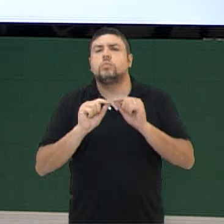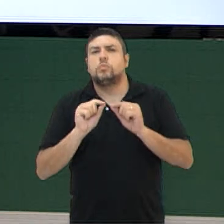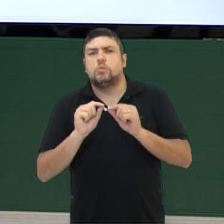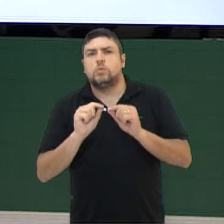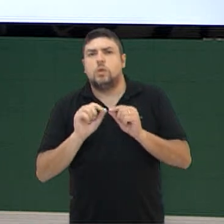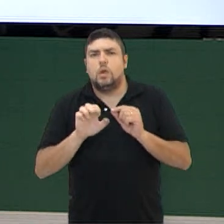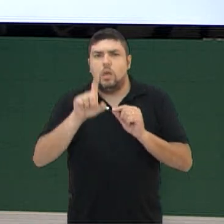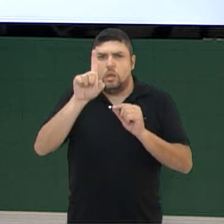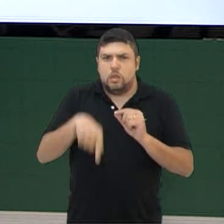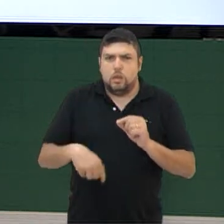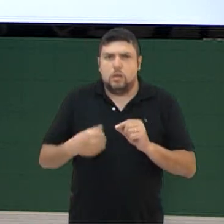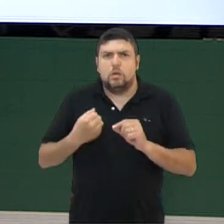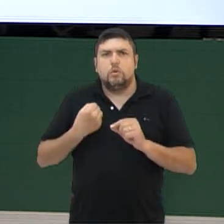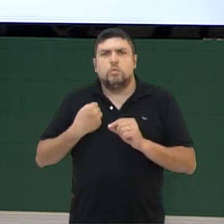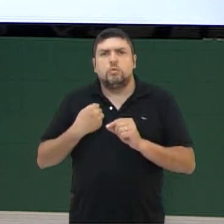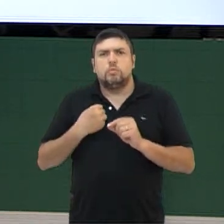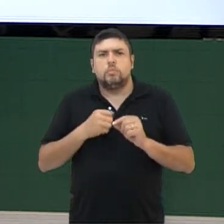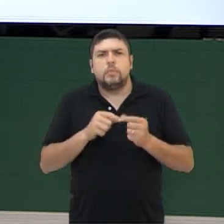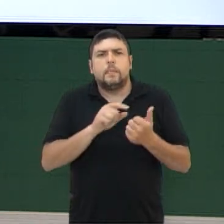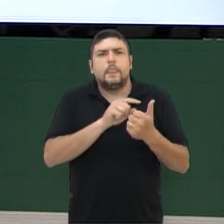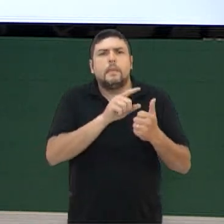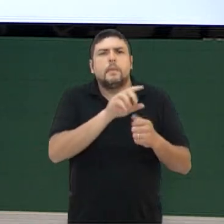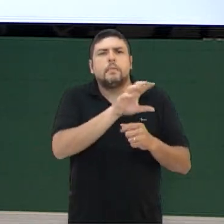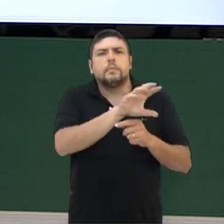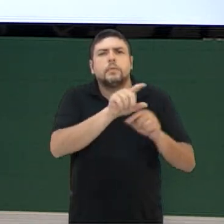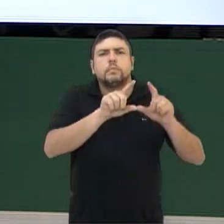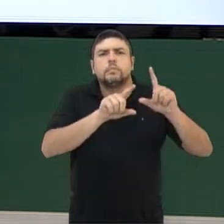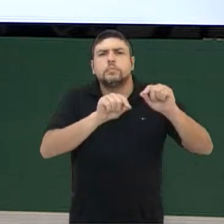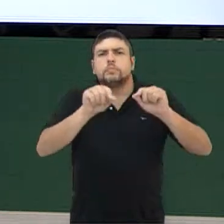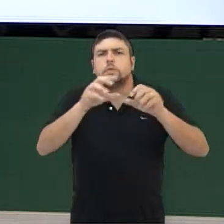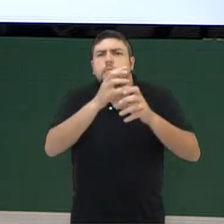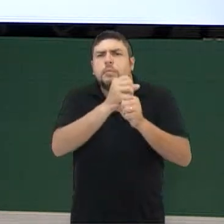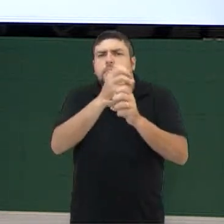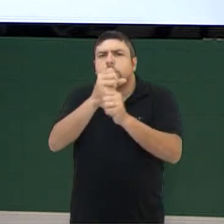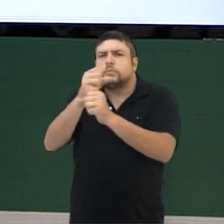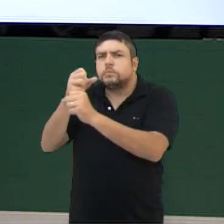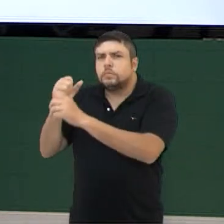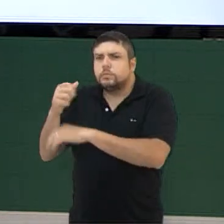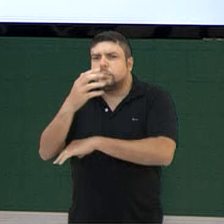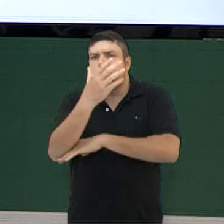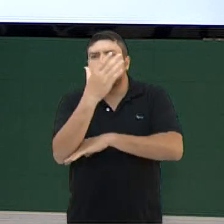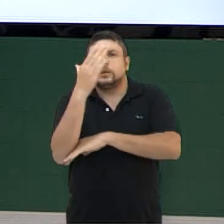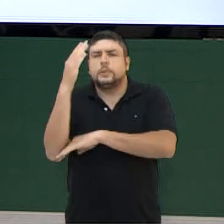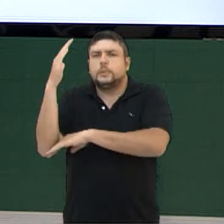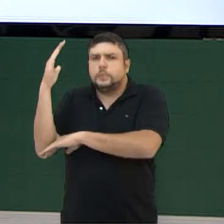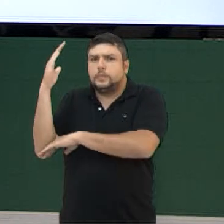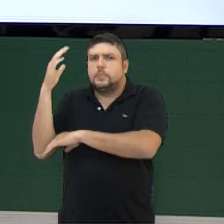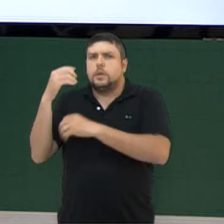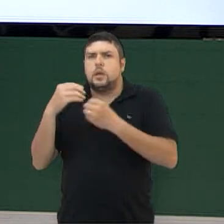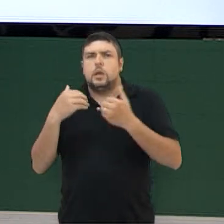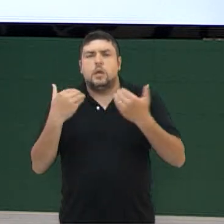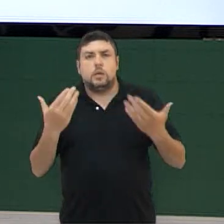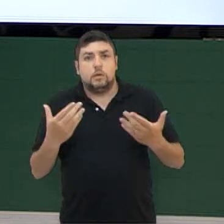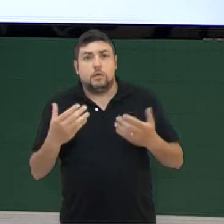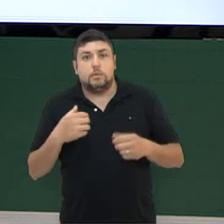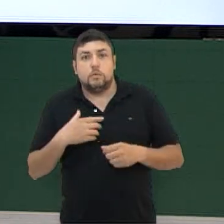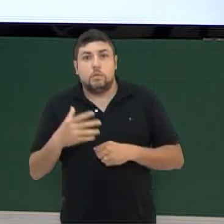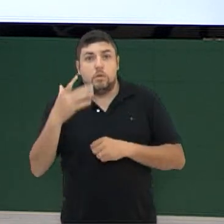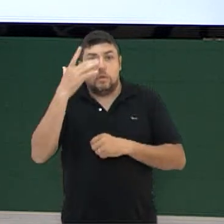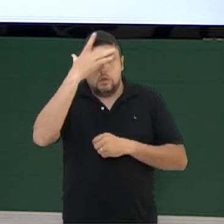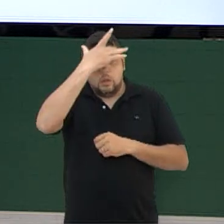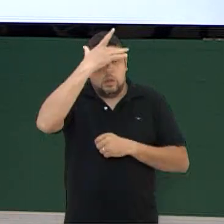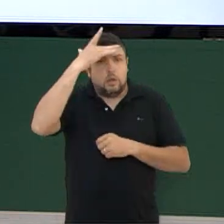números que vieram da contagem dos elementos da natureza. Então, a pessoa chegava lá e olhava a quantidade